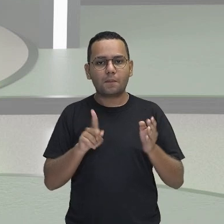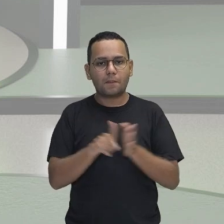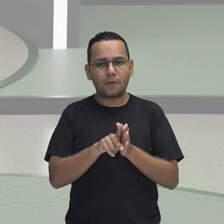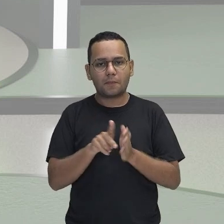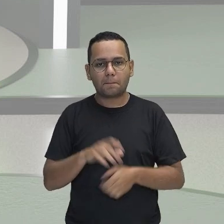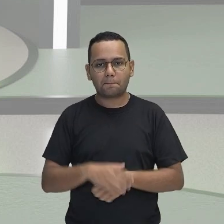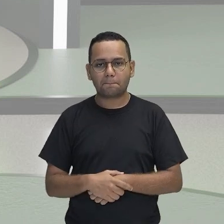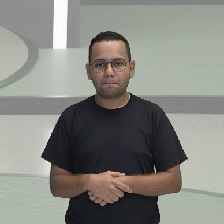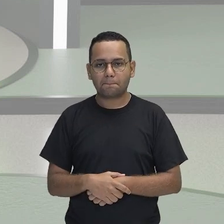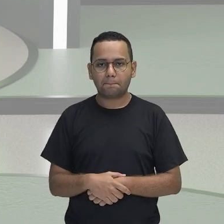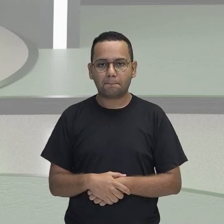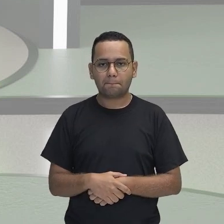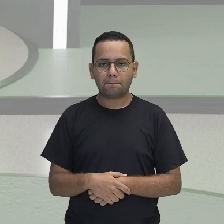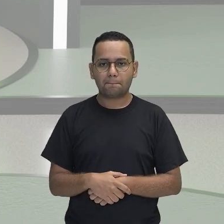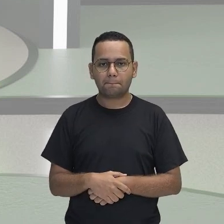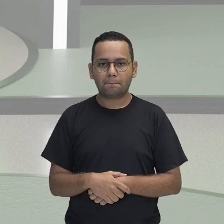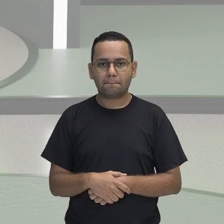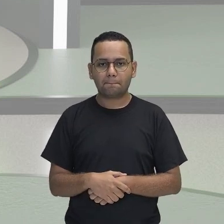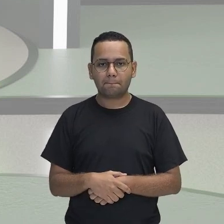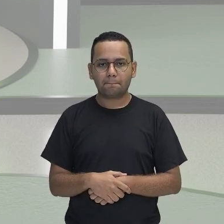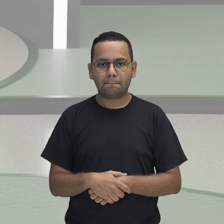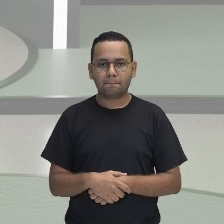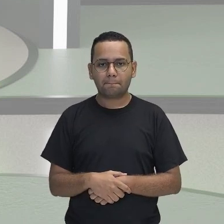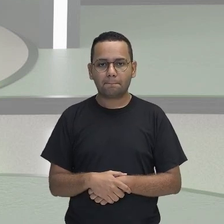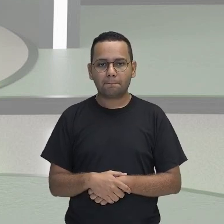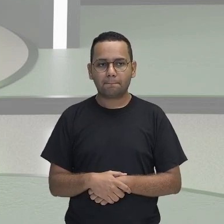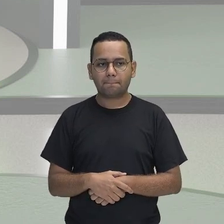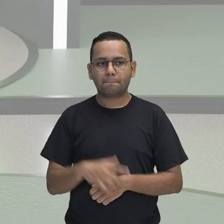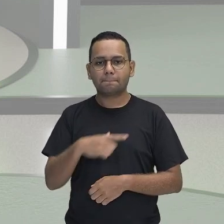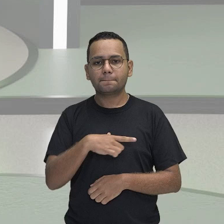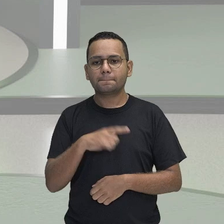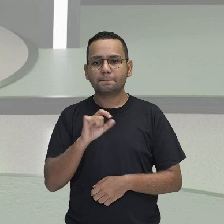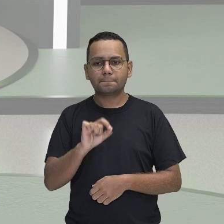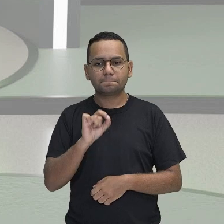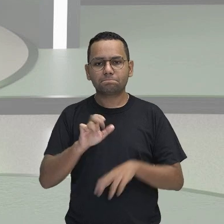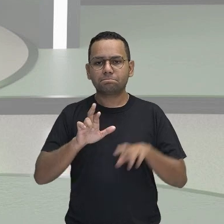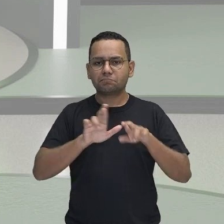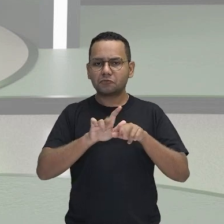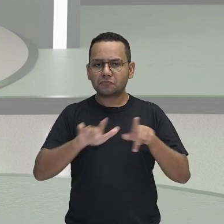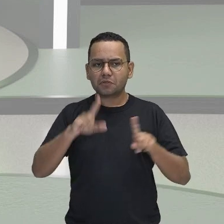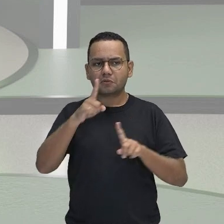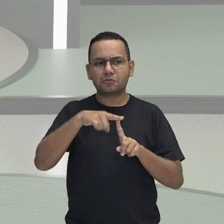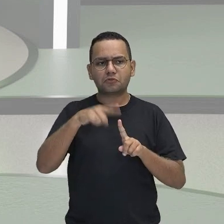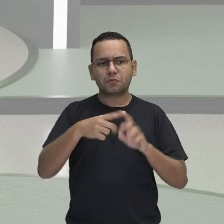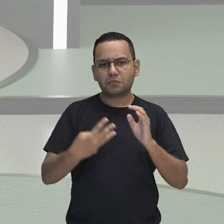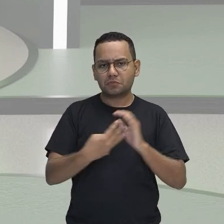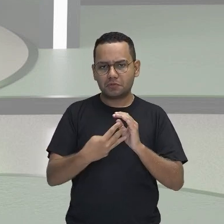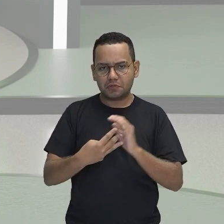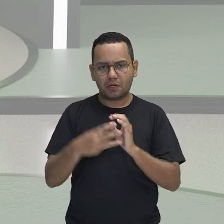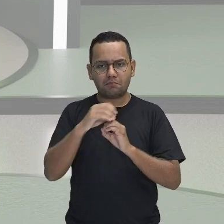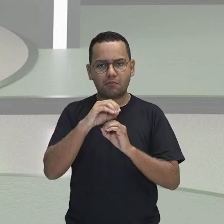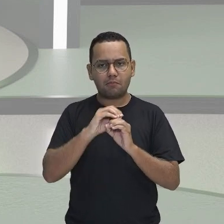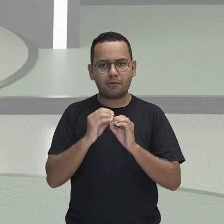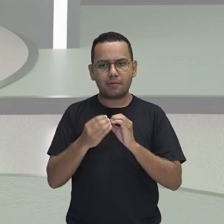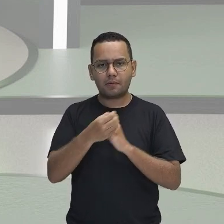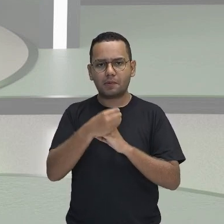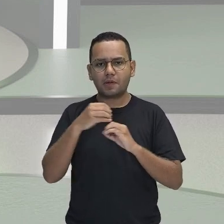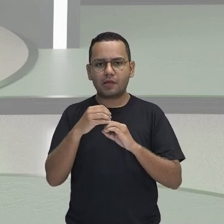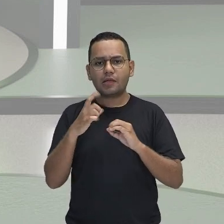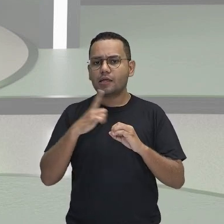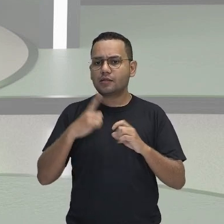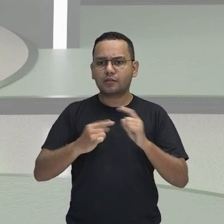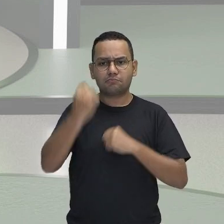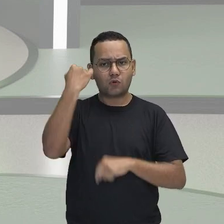sanguíneo, um tecido líquido formado por diferentes tipos de células e circula por todo o